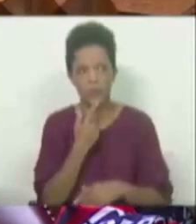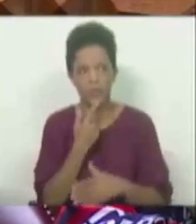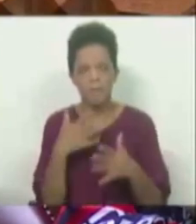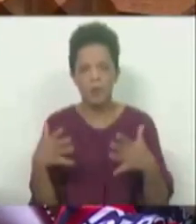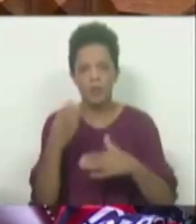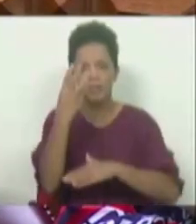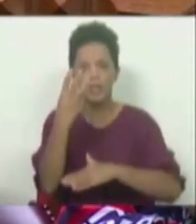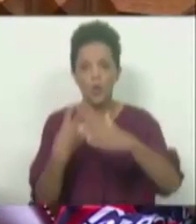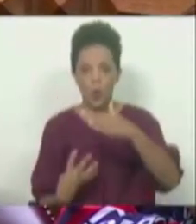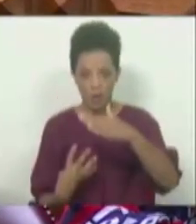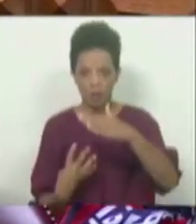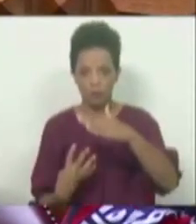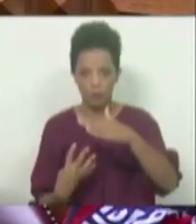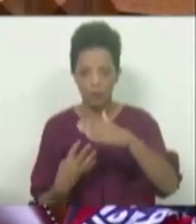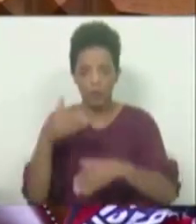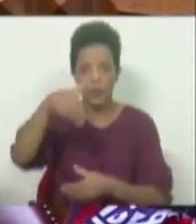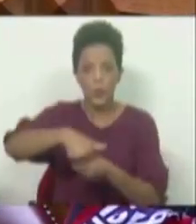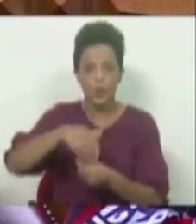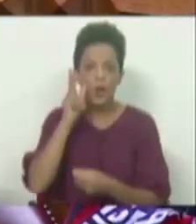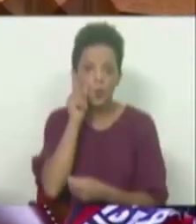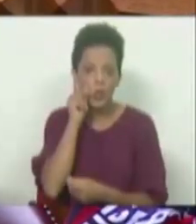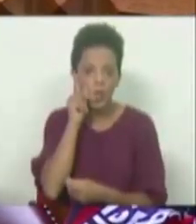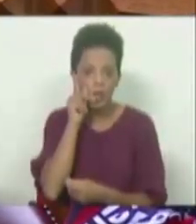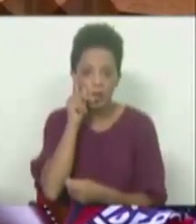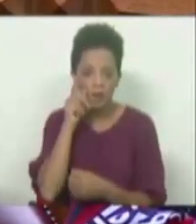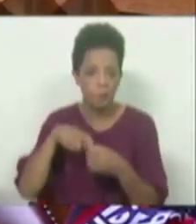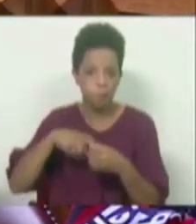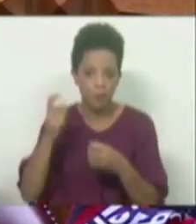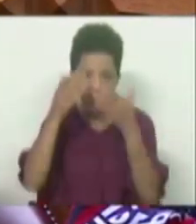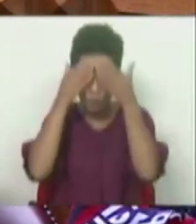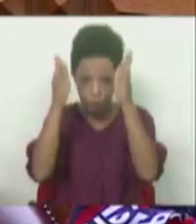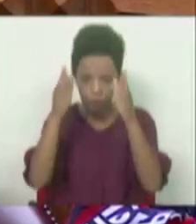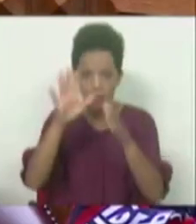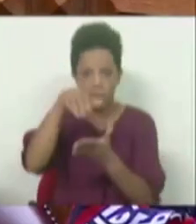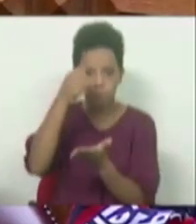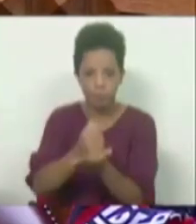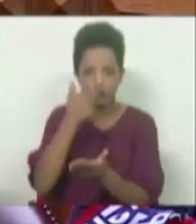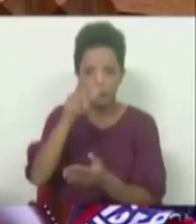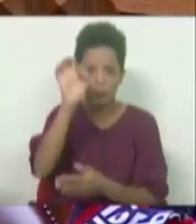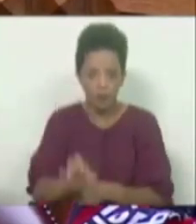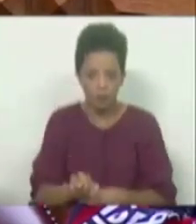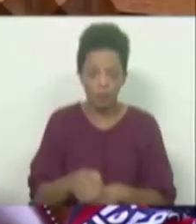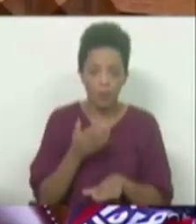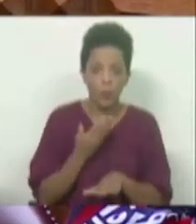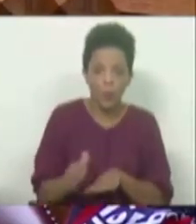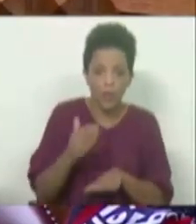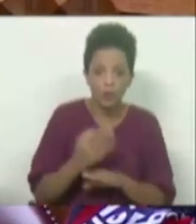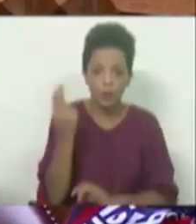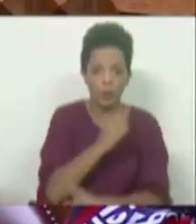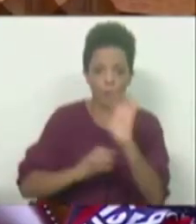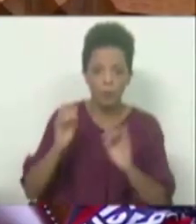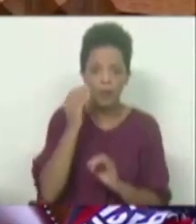maioria de 3/4, votou que a Hungria já não era uma democracia plena. Tudo o resto na União